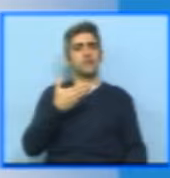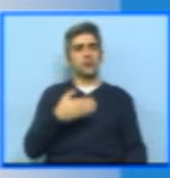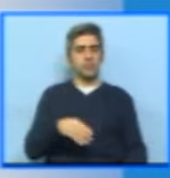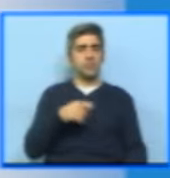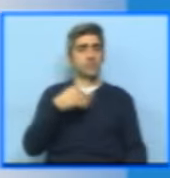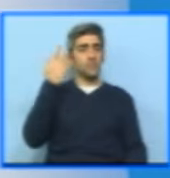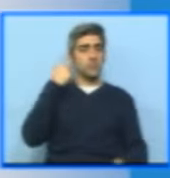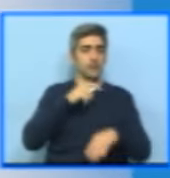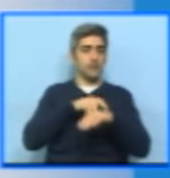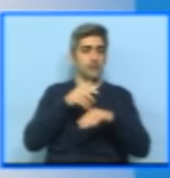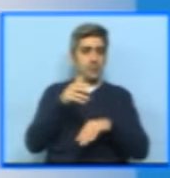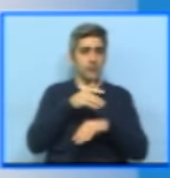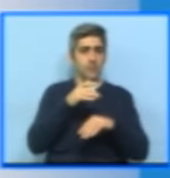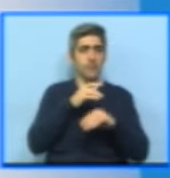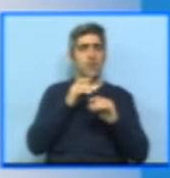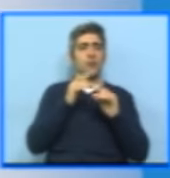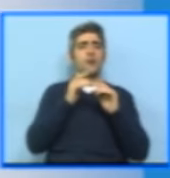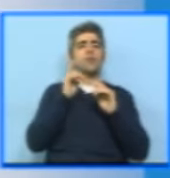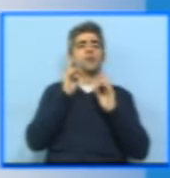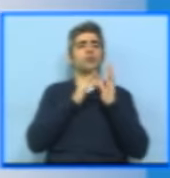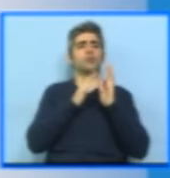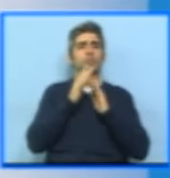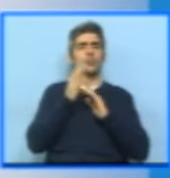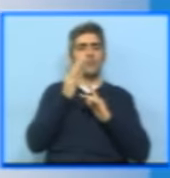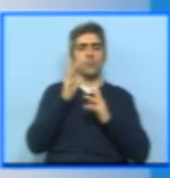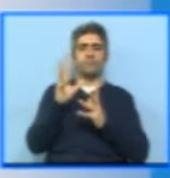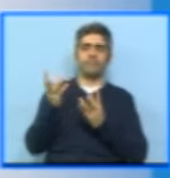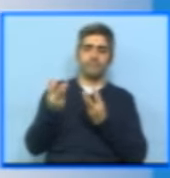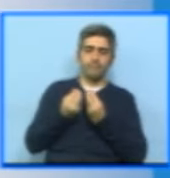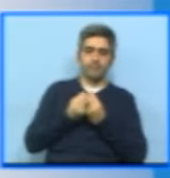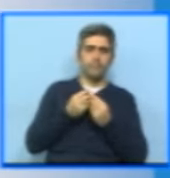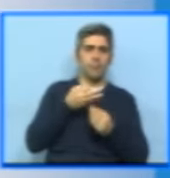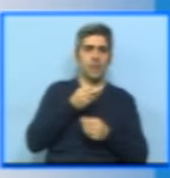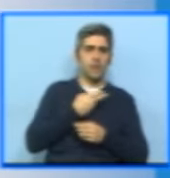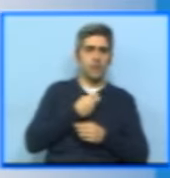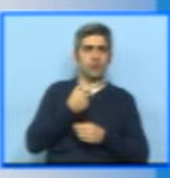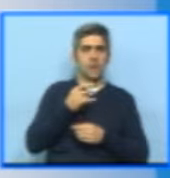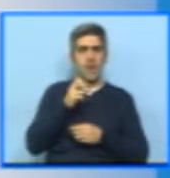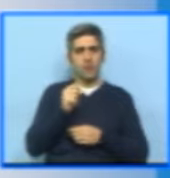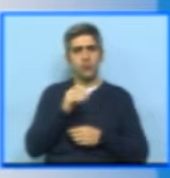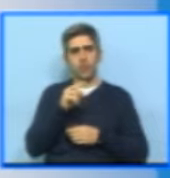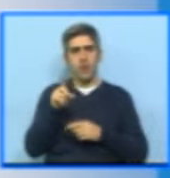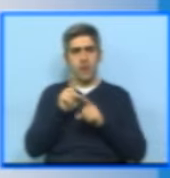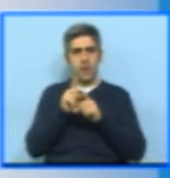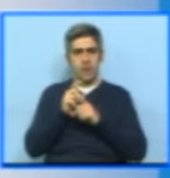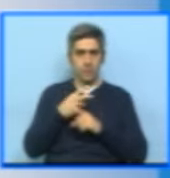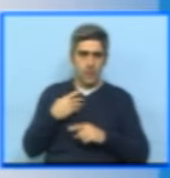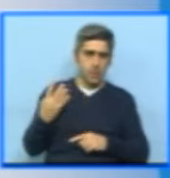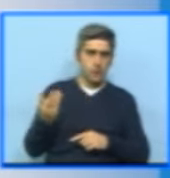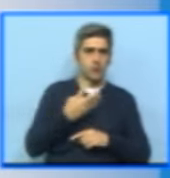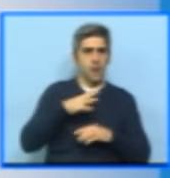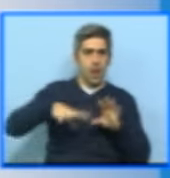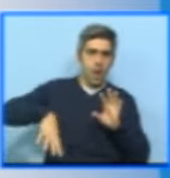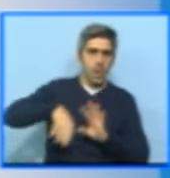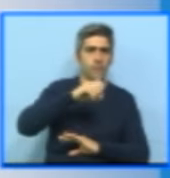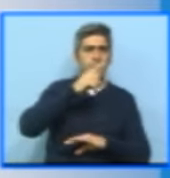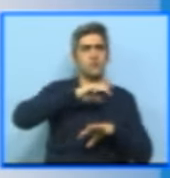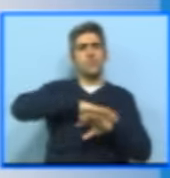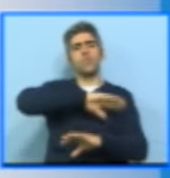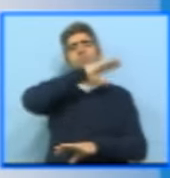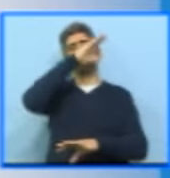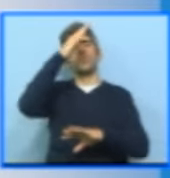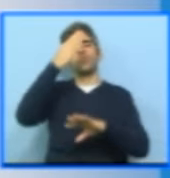Naquele tempo, Jesus tomou consigo Pedro, Tiago e João, seu irmão, e levou-os, em particular, a um alto